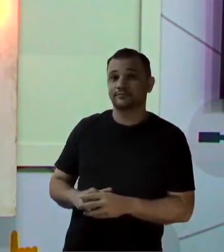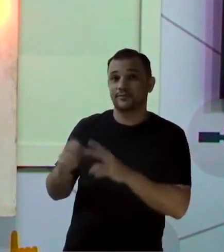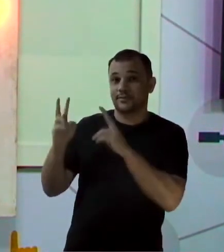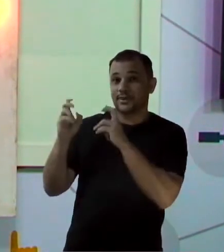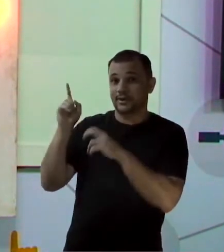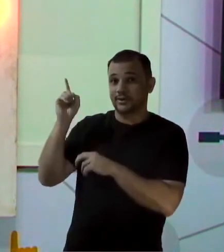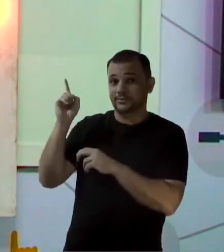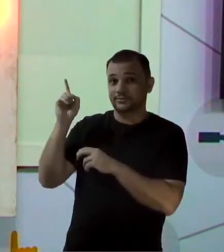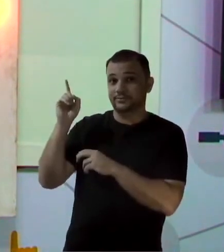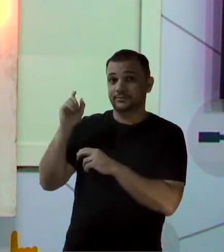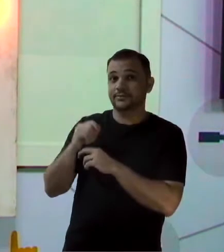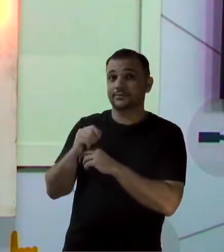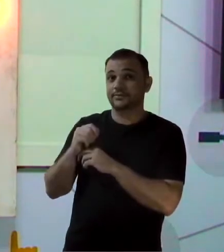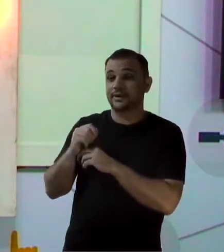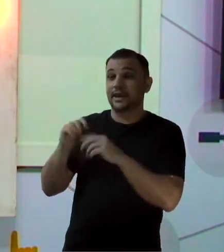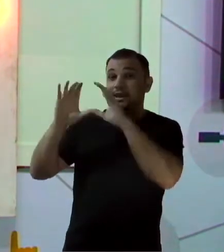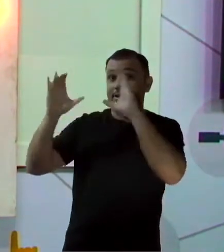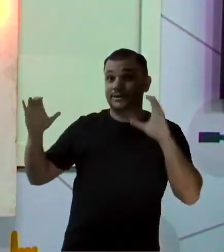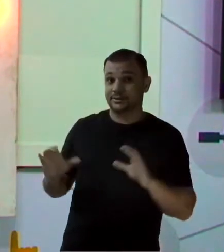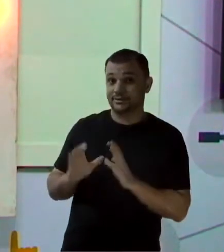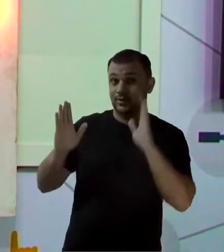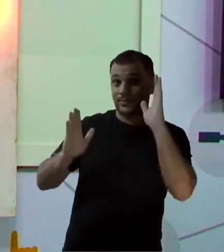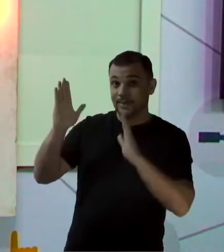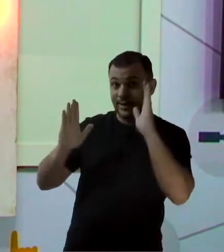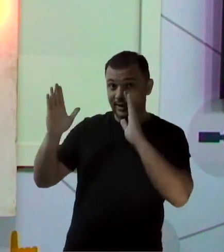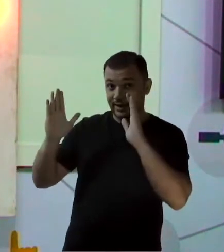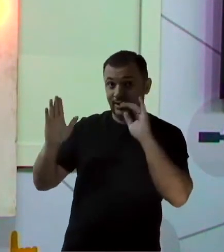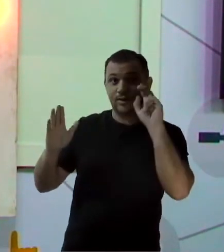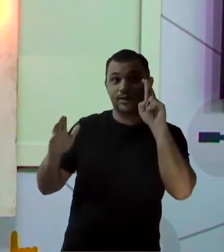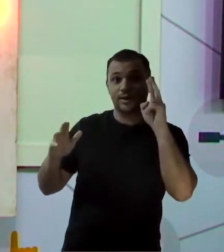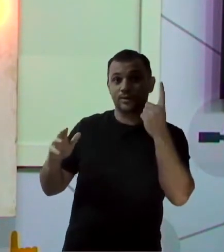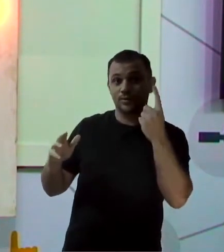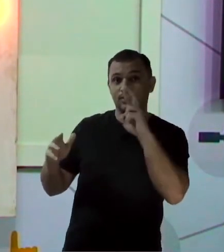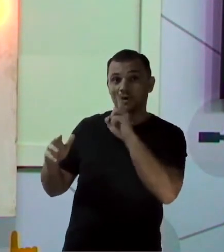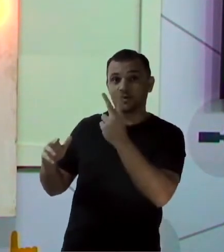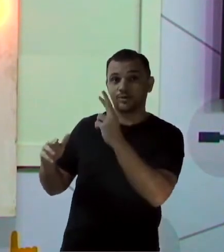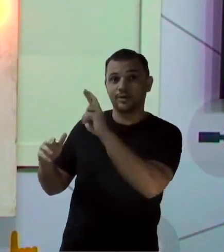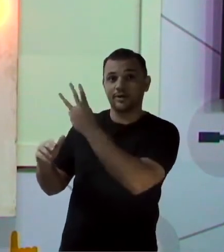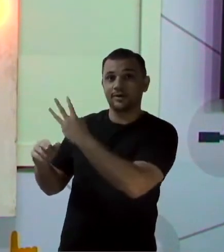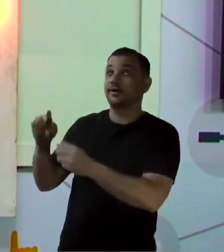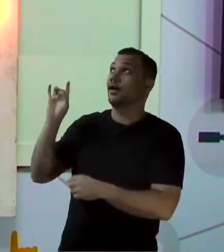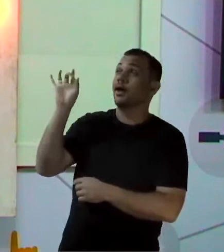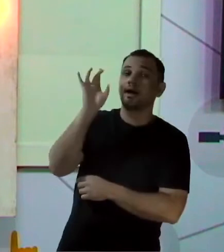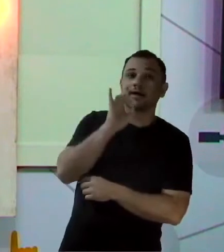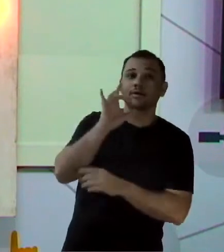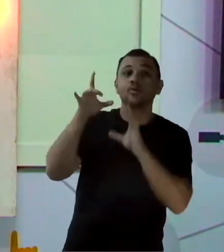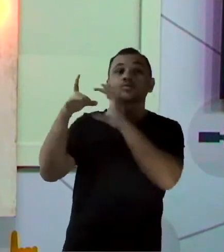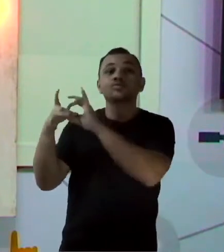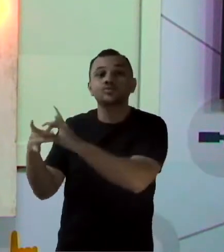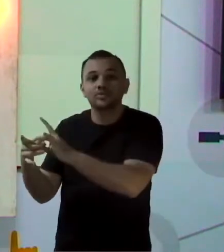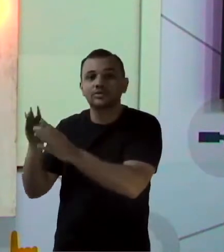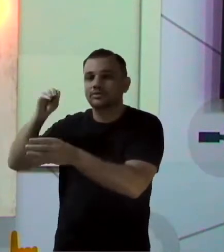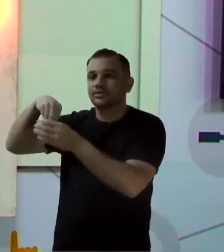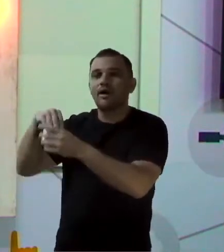ó, R1, R2, R3, ligadas na mesma DDP. Então, senhores, realmente o brilho